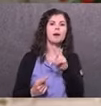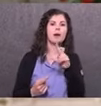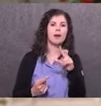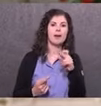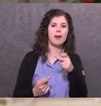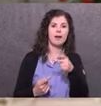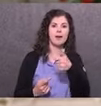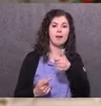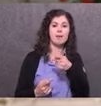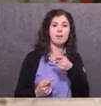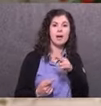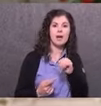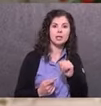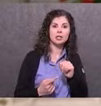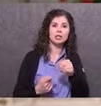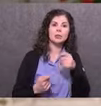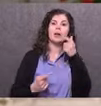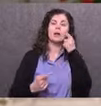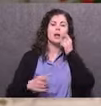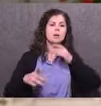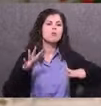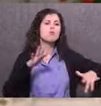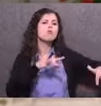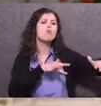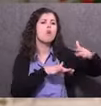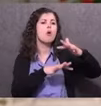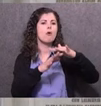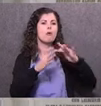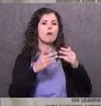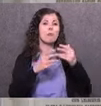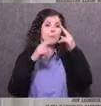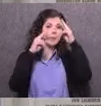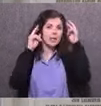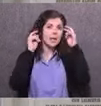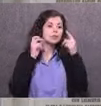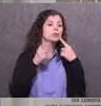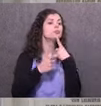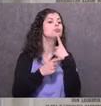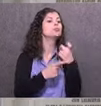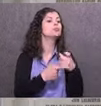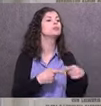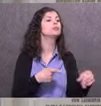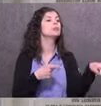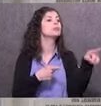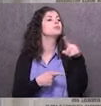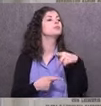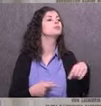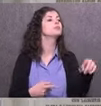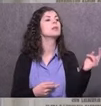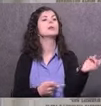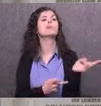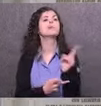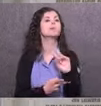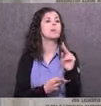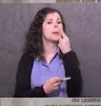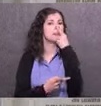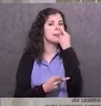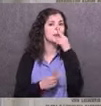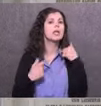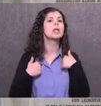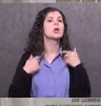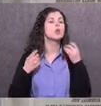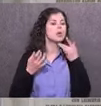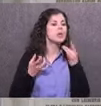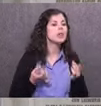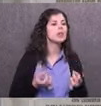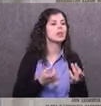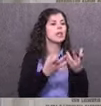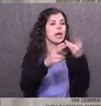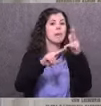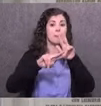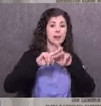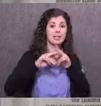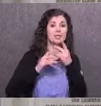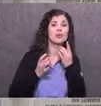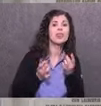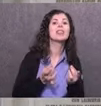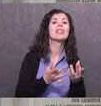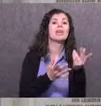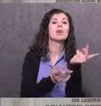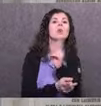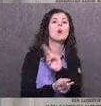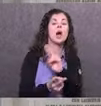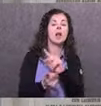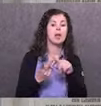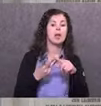se reuniram, disse-lhes Pilatos: qual quereis que vos solte, Barrabás ou